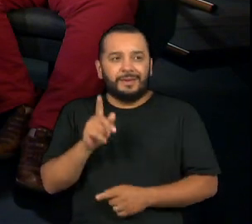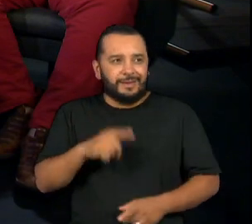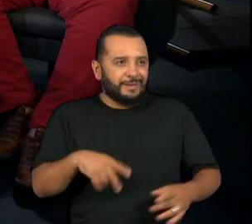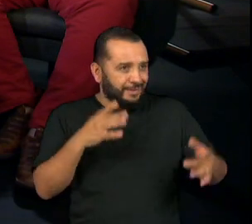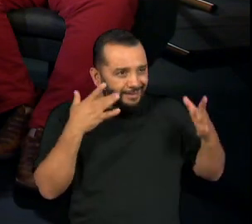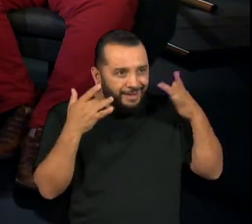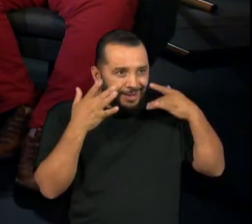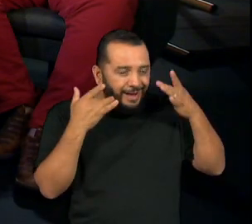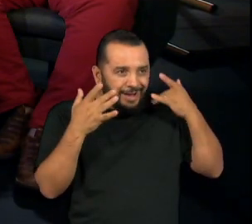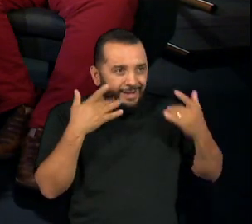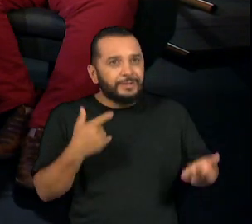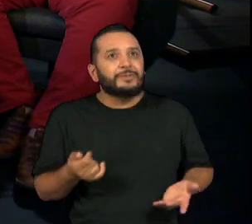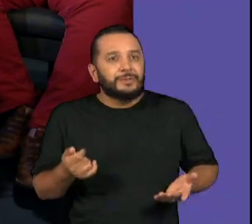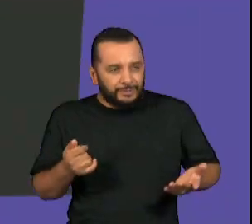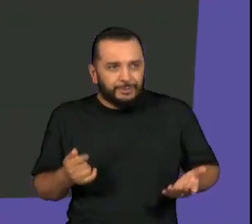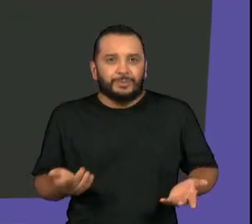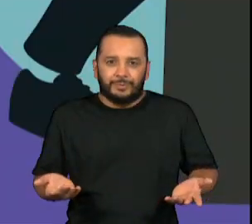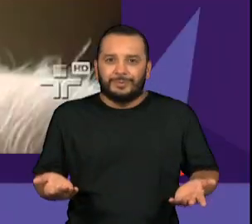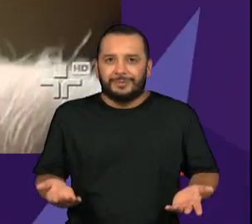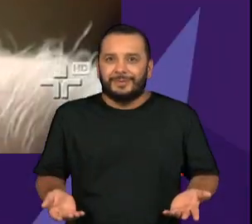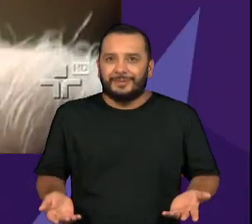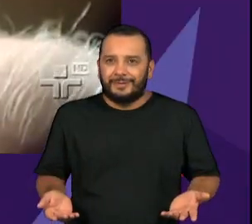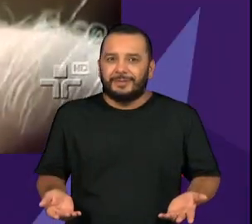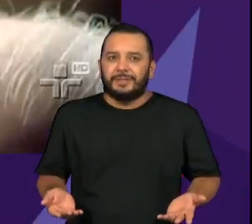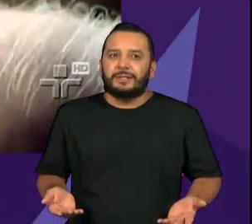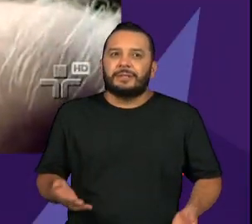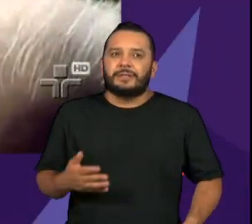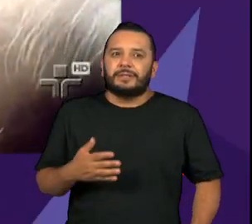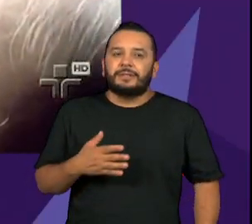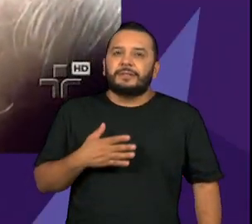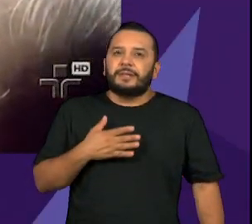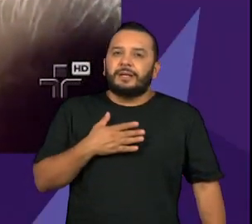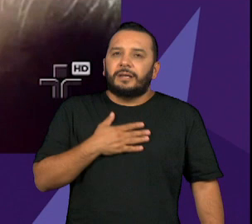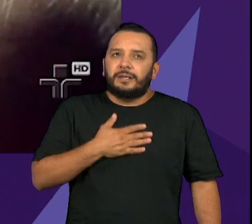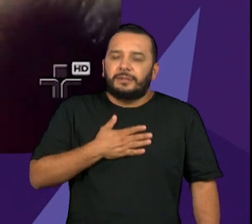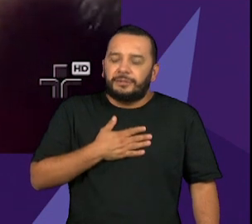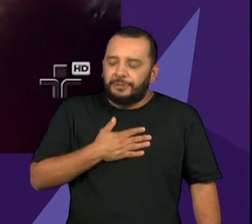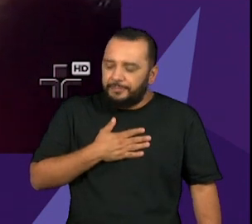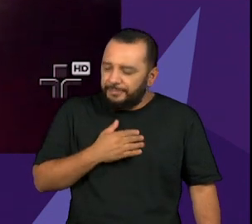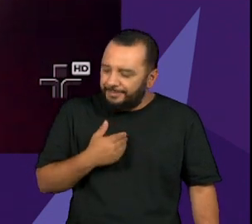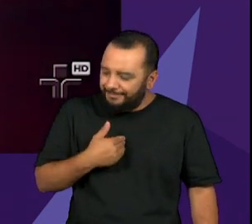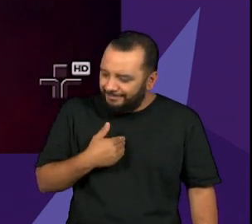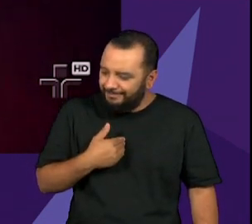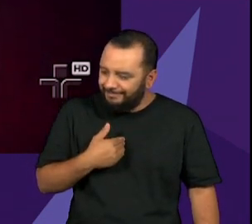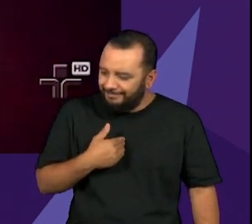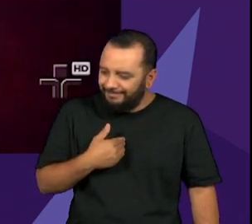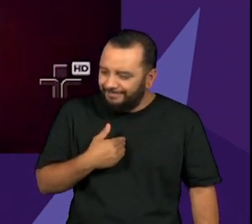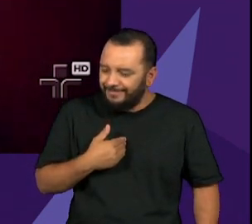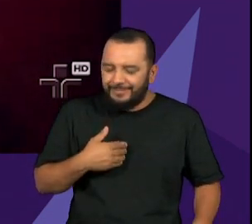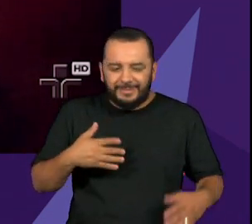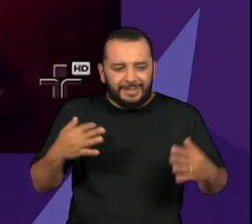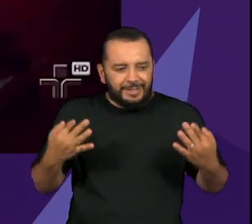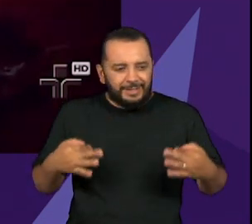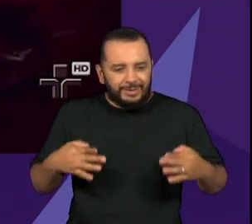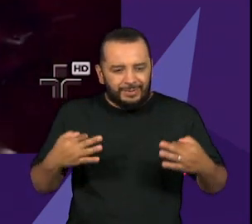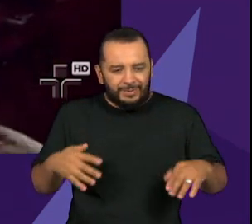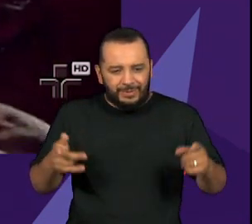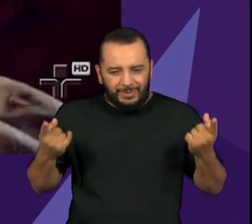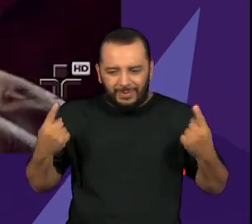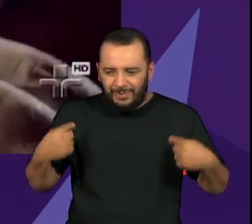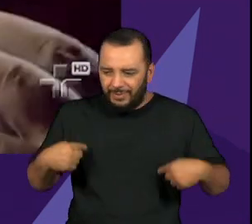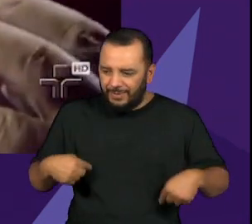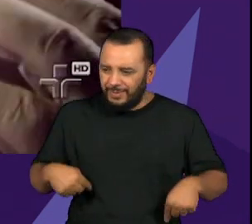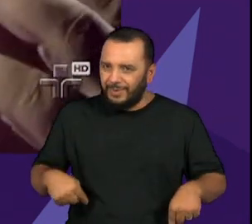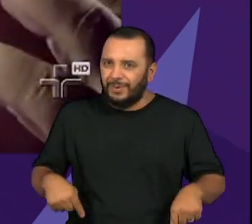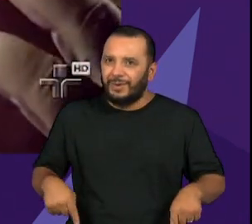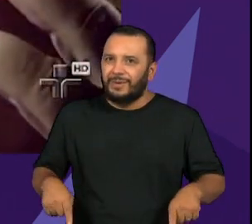de absurdo, né? Ai de mim, que dor,